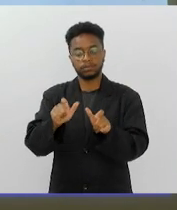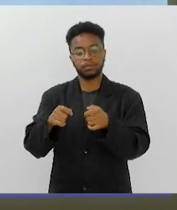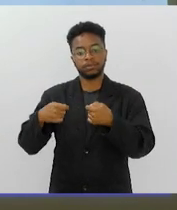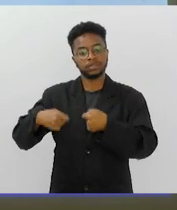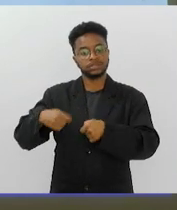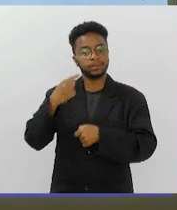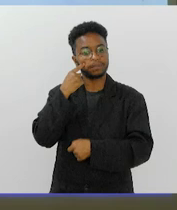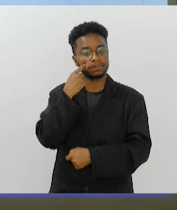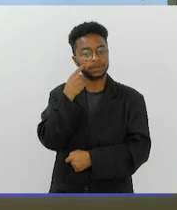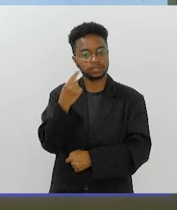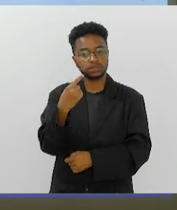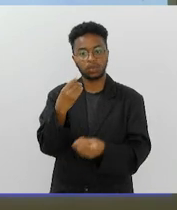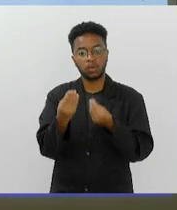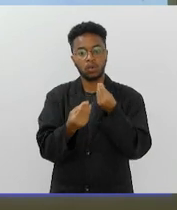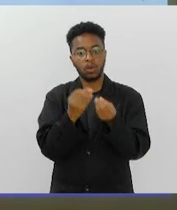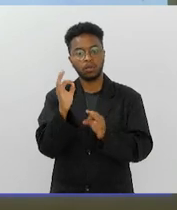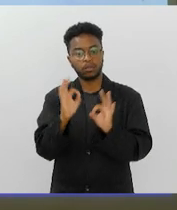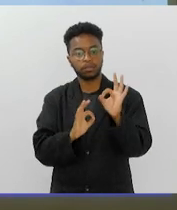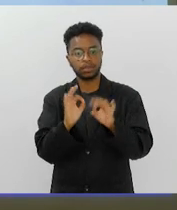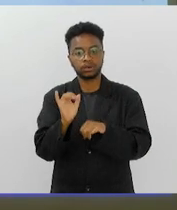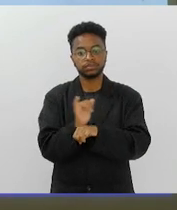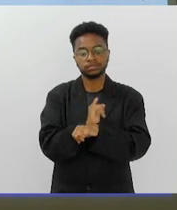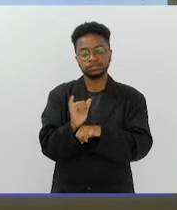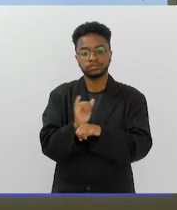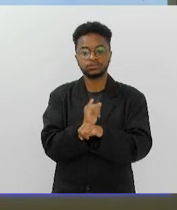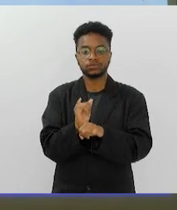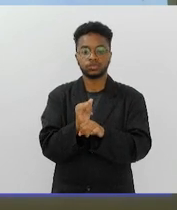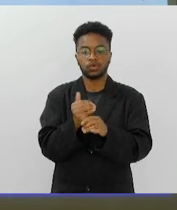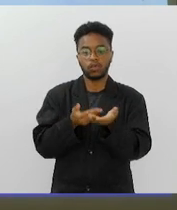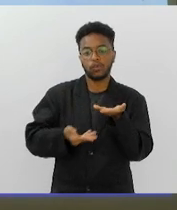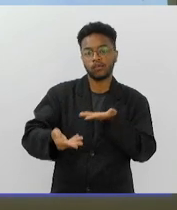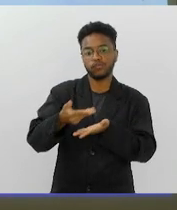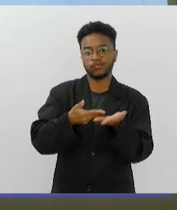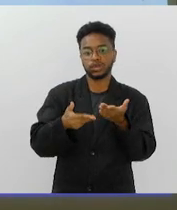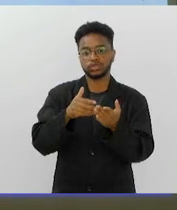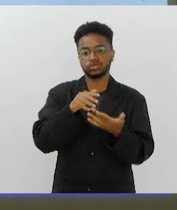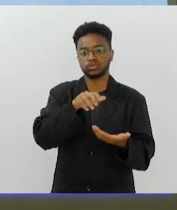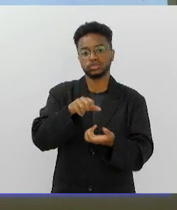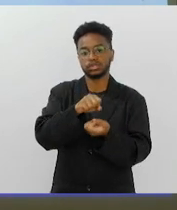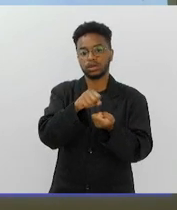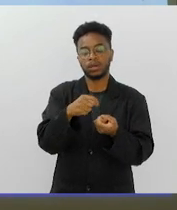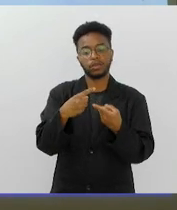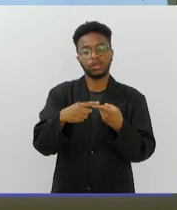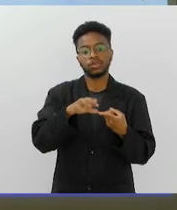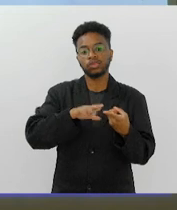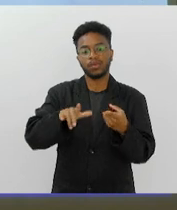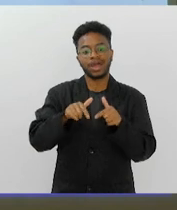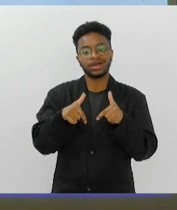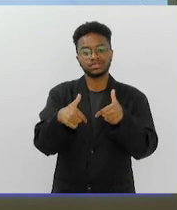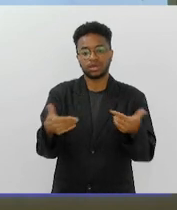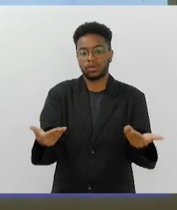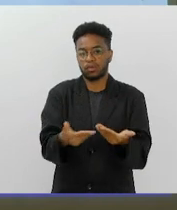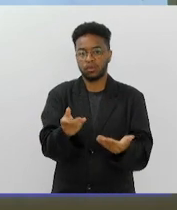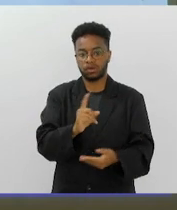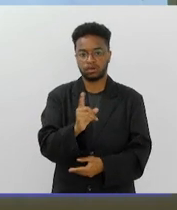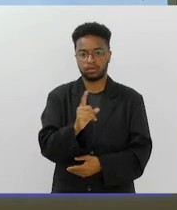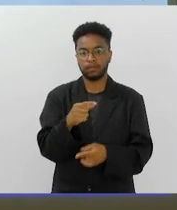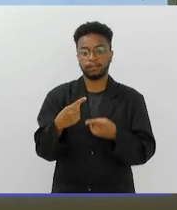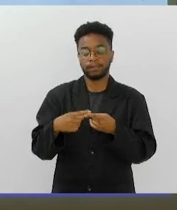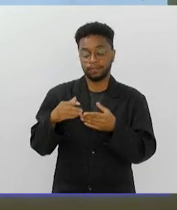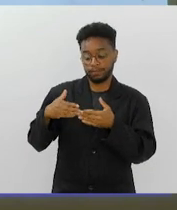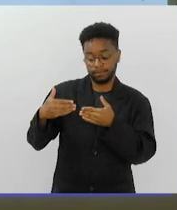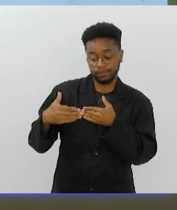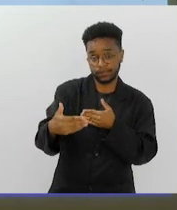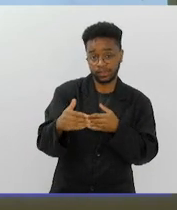pensar num plano de convivência sustentável. Então, não é uma atividade momentânea. A partir da